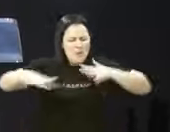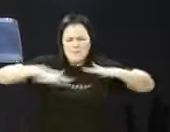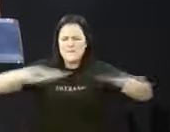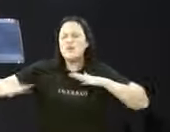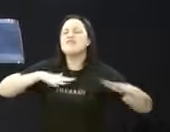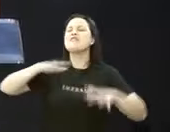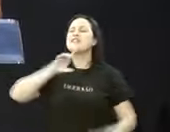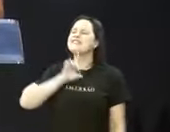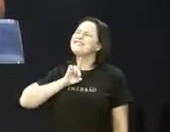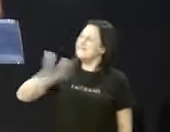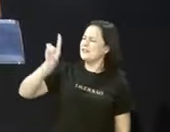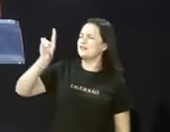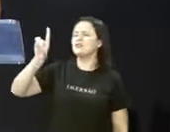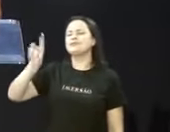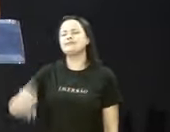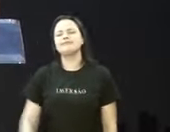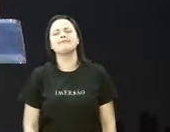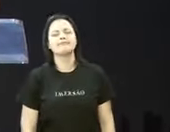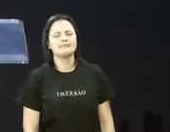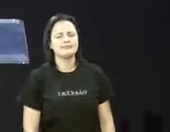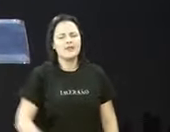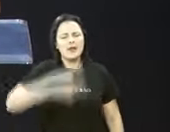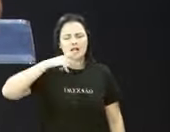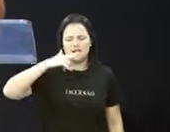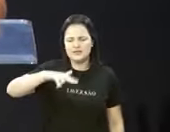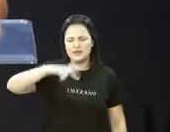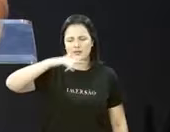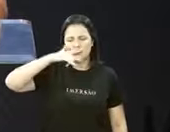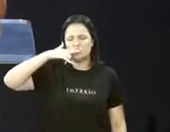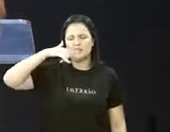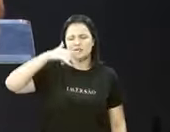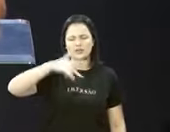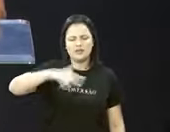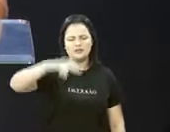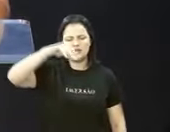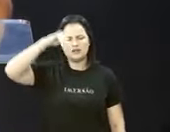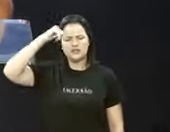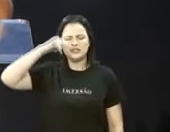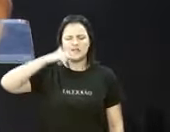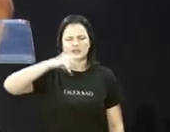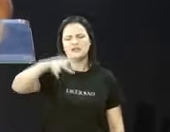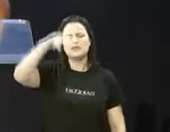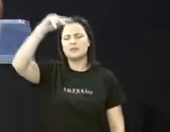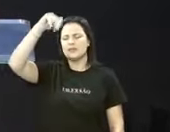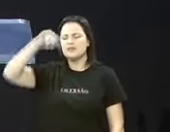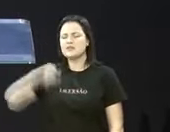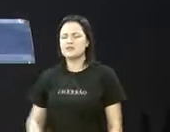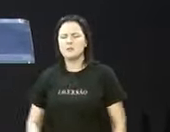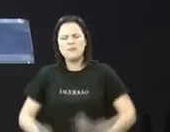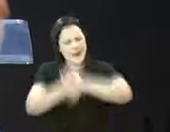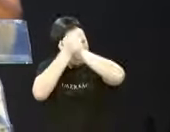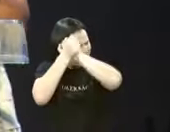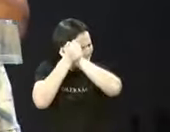de Deus. Oh, calai derreba, calamandará baixúria. Quebra cadeias nessa